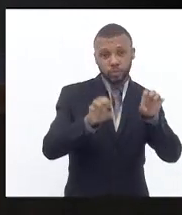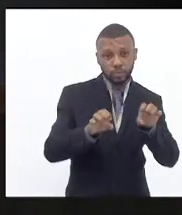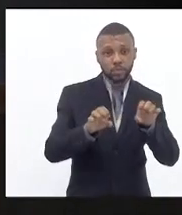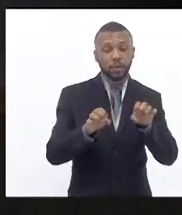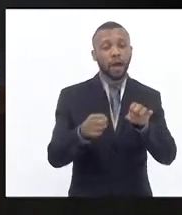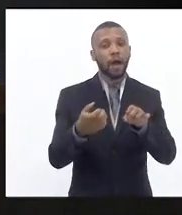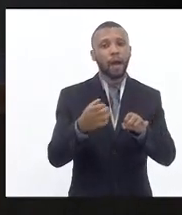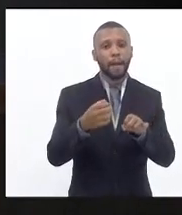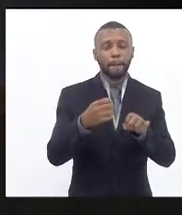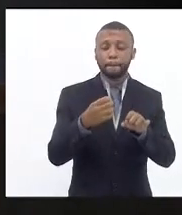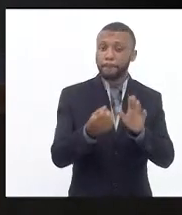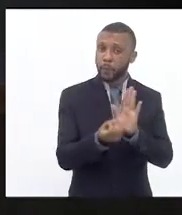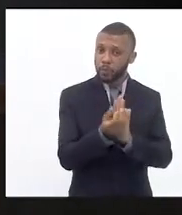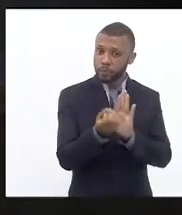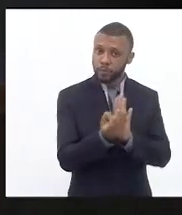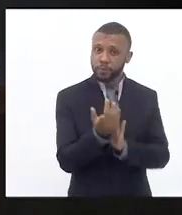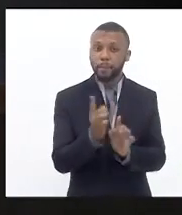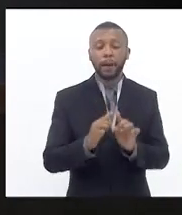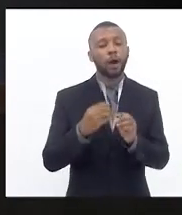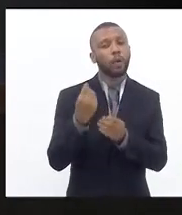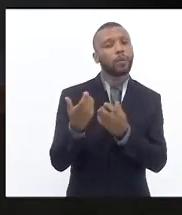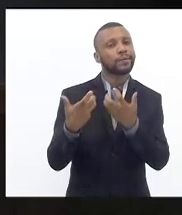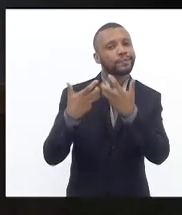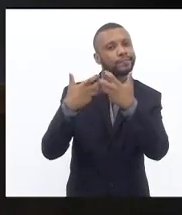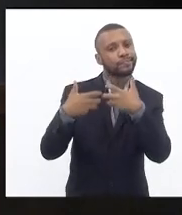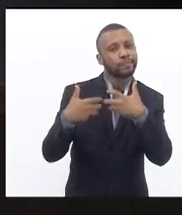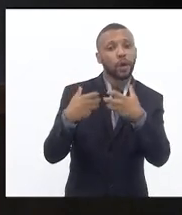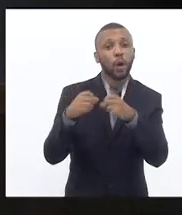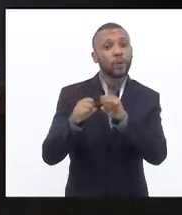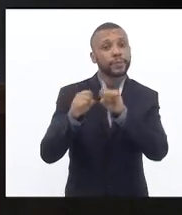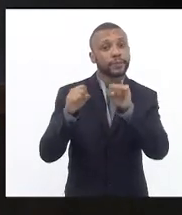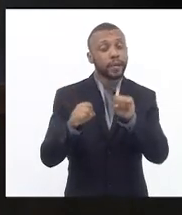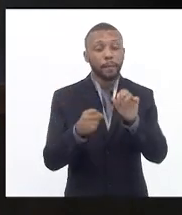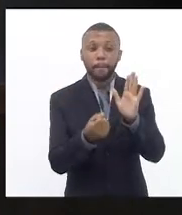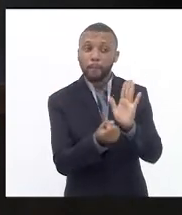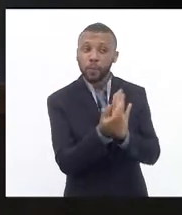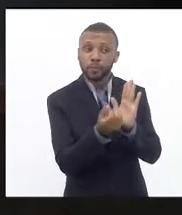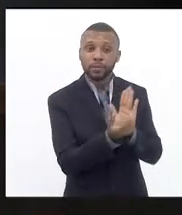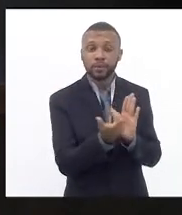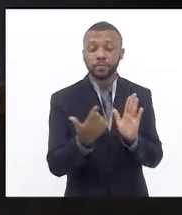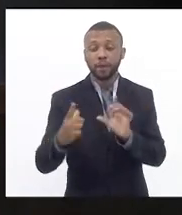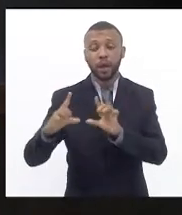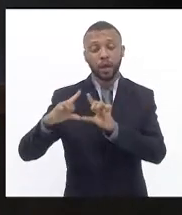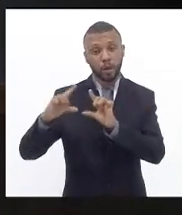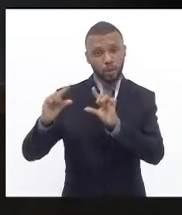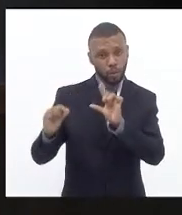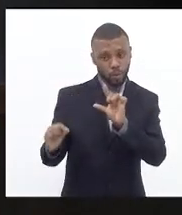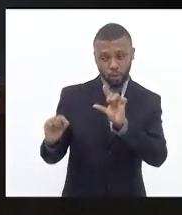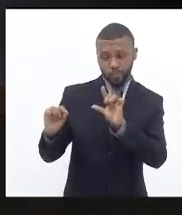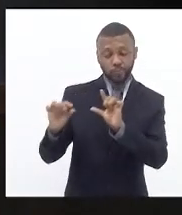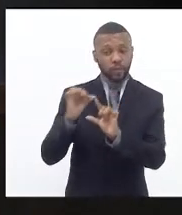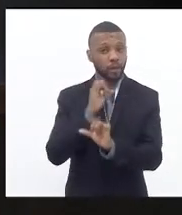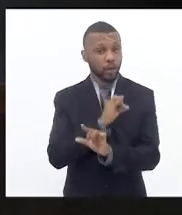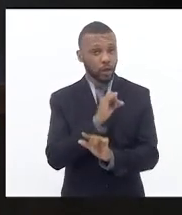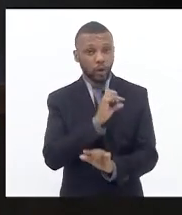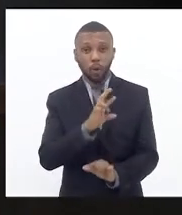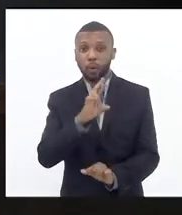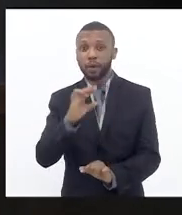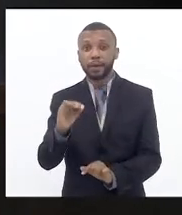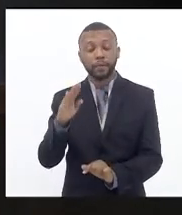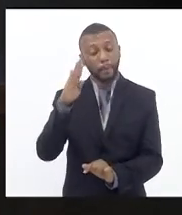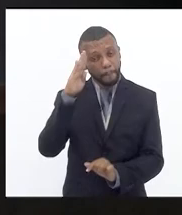louca mas como nós encadeamos o sistema produtivo ao sistema Logístico o Rio de Janeiro por natureza